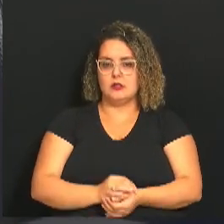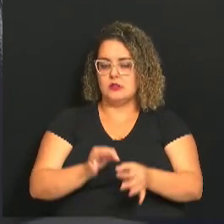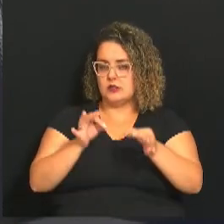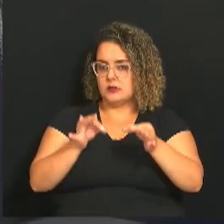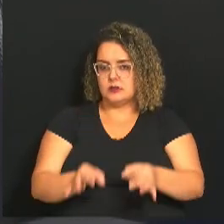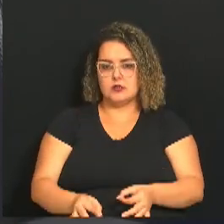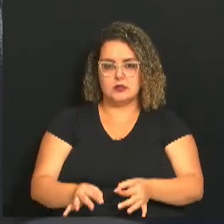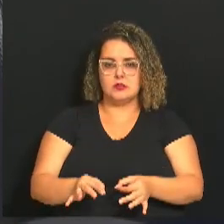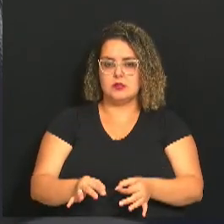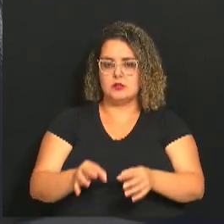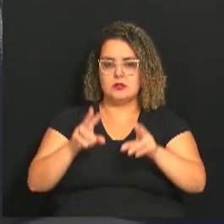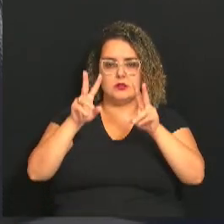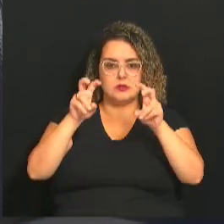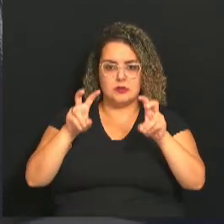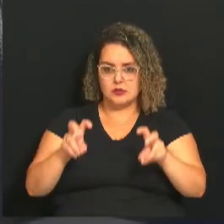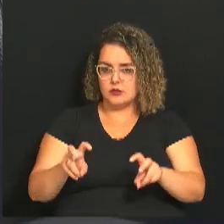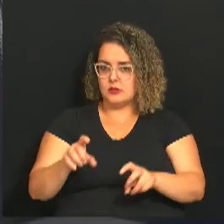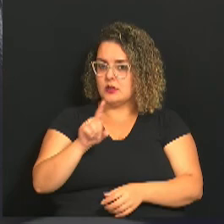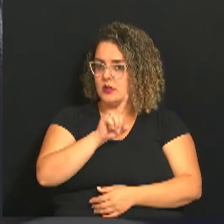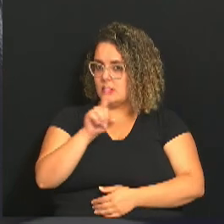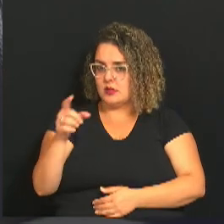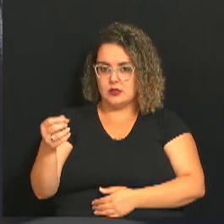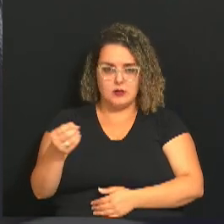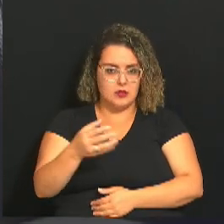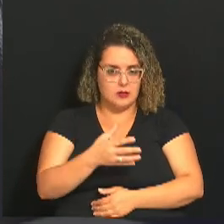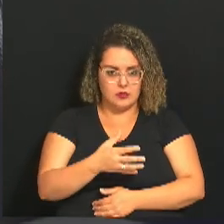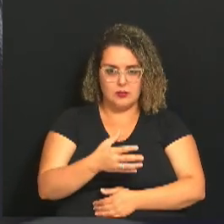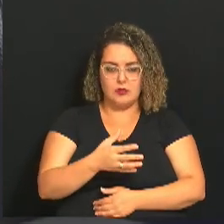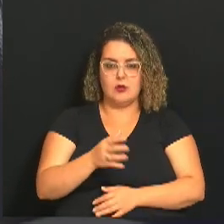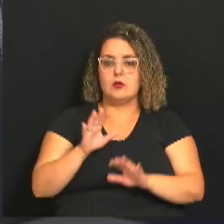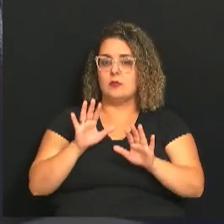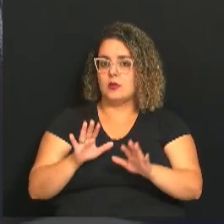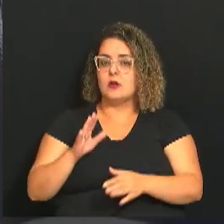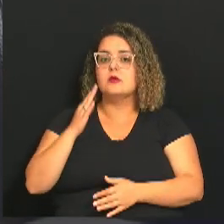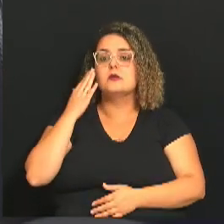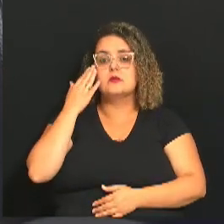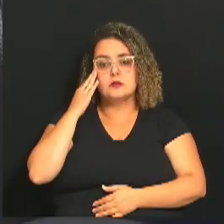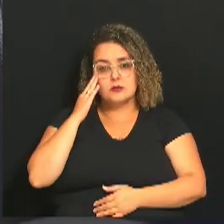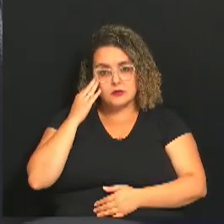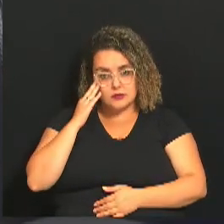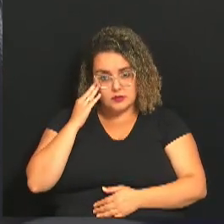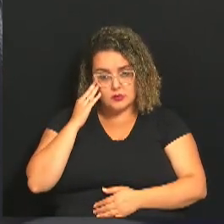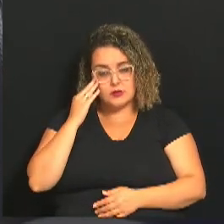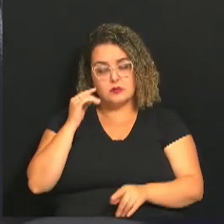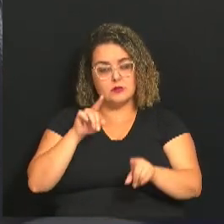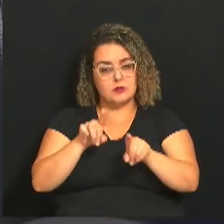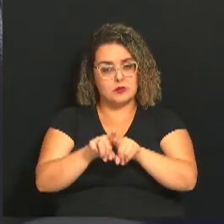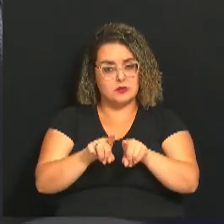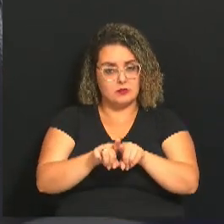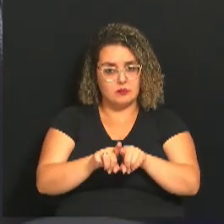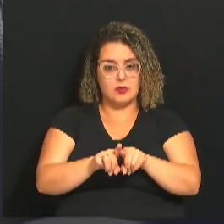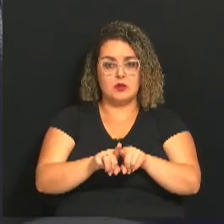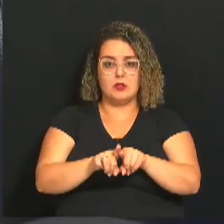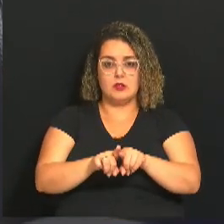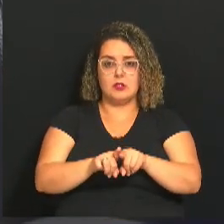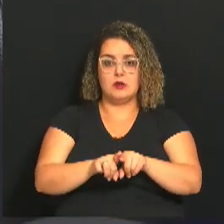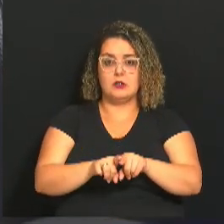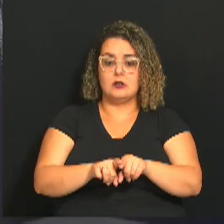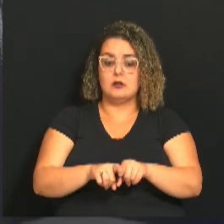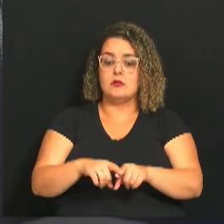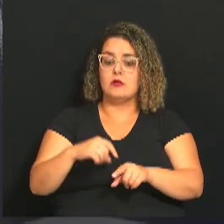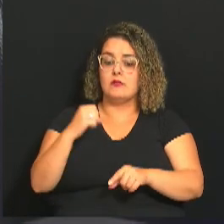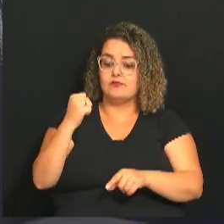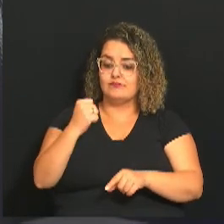o tema não é novo, agora entendemos que tem se agravado